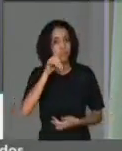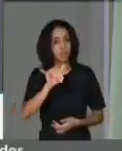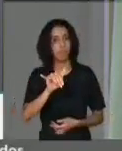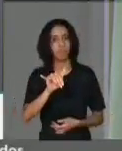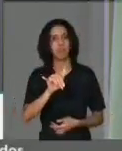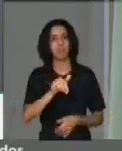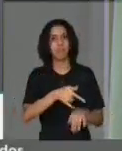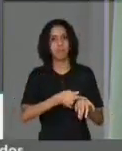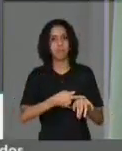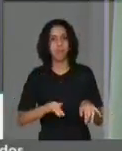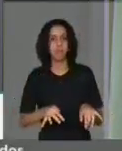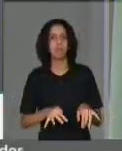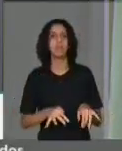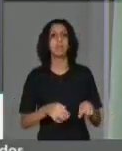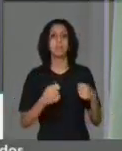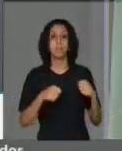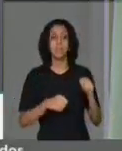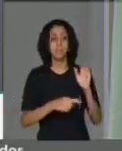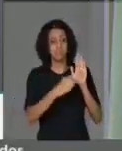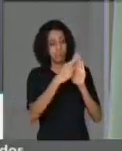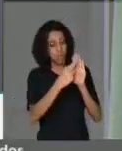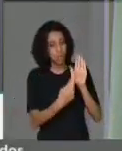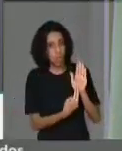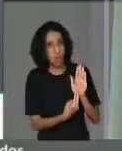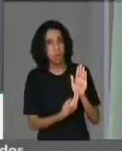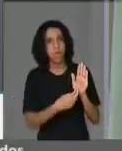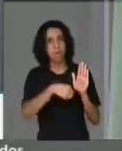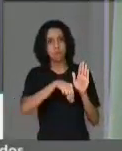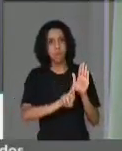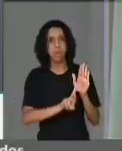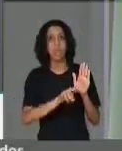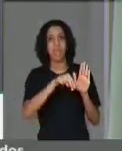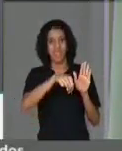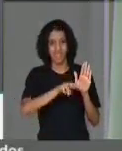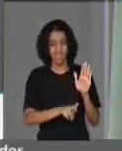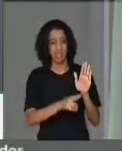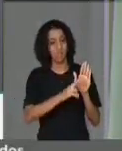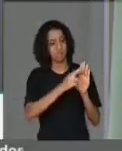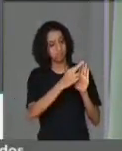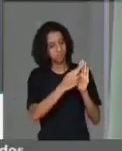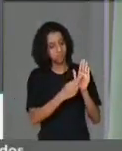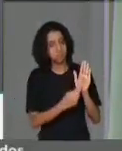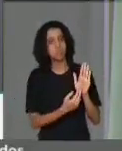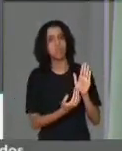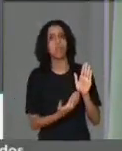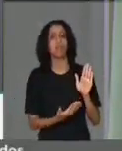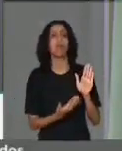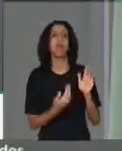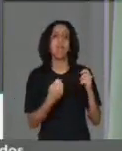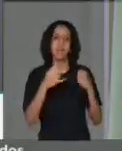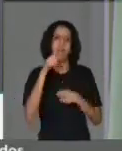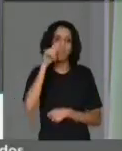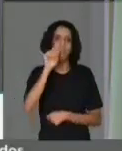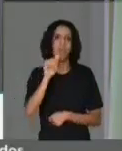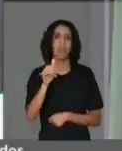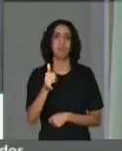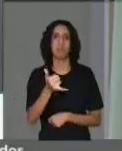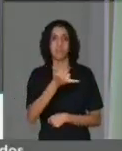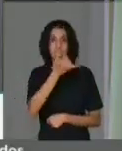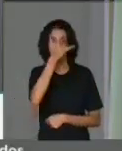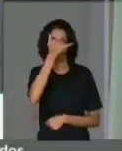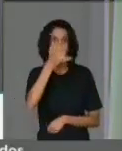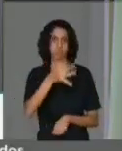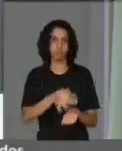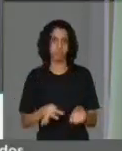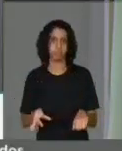à não observância das normas regulamentadoras, evitar que esses acidentes aconteçam. Temos aqui